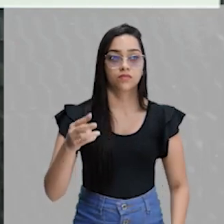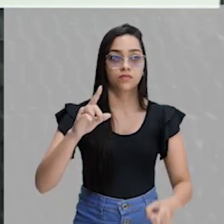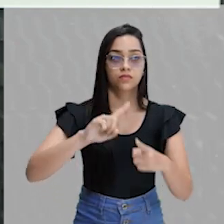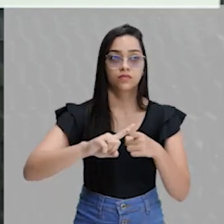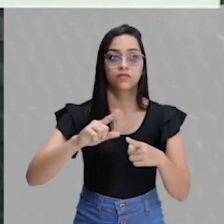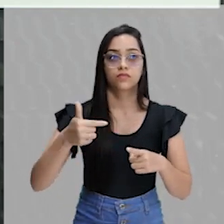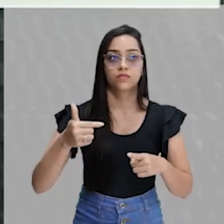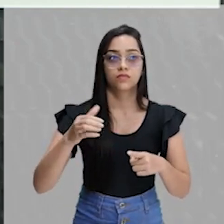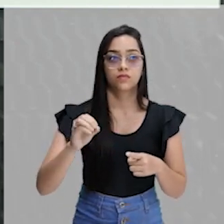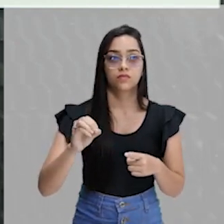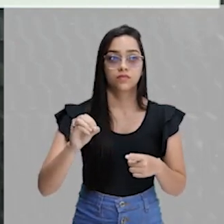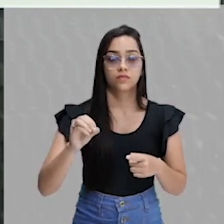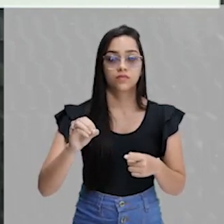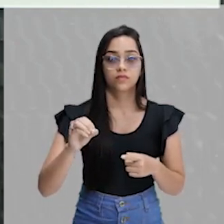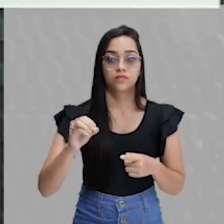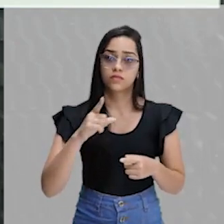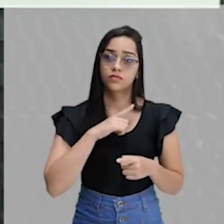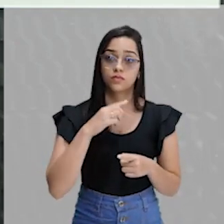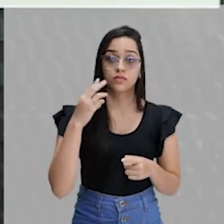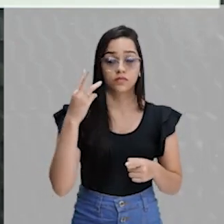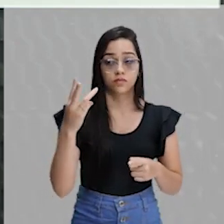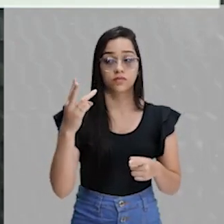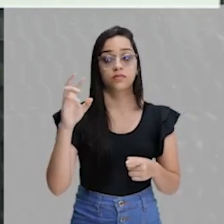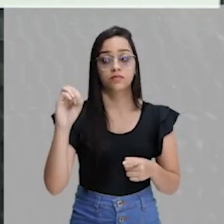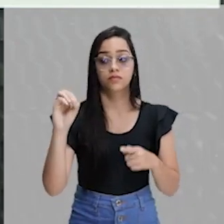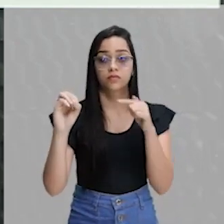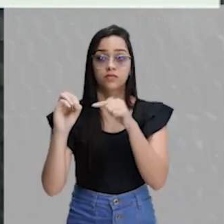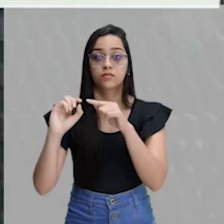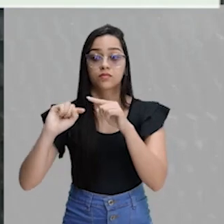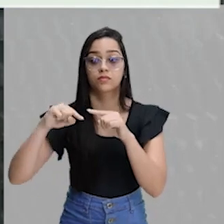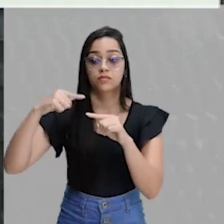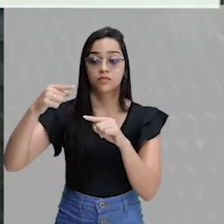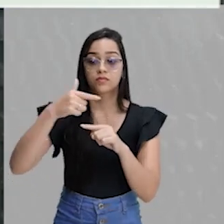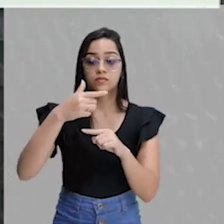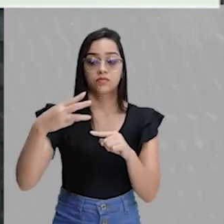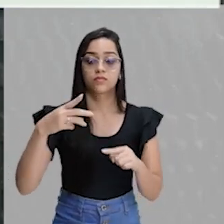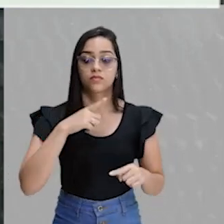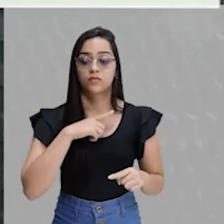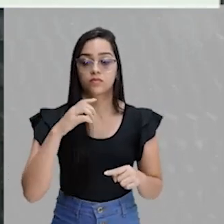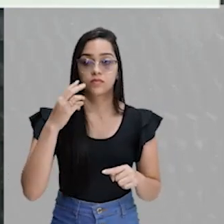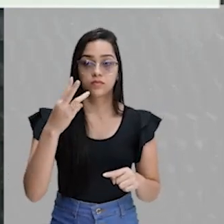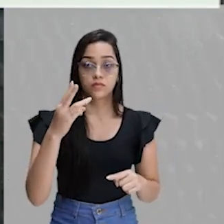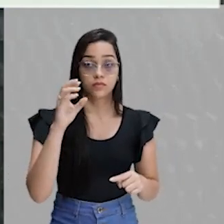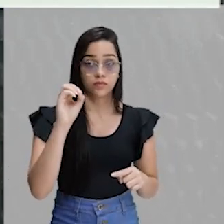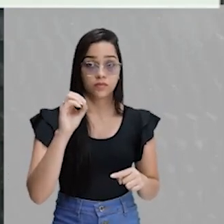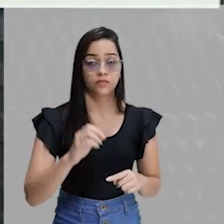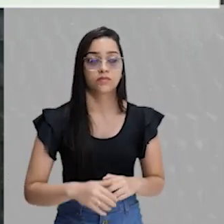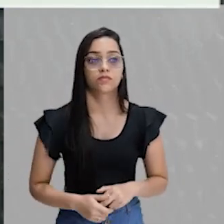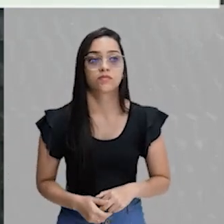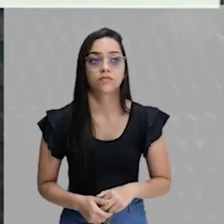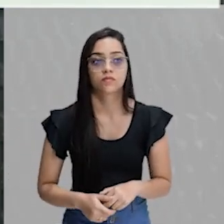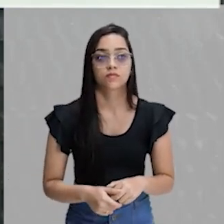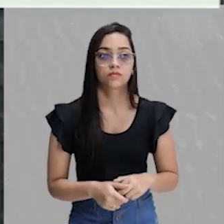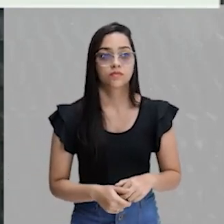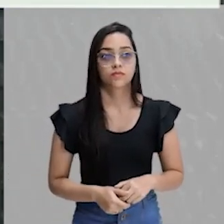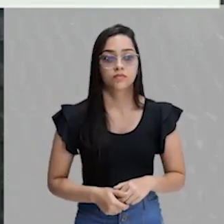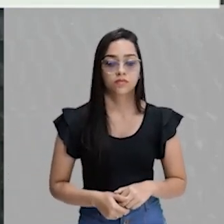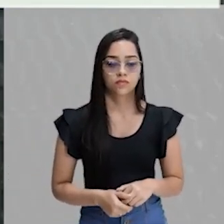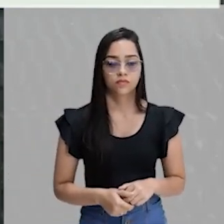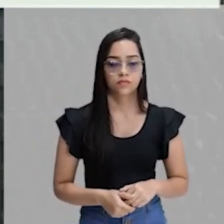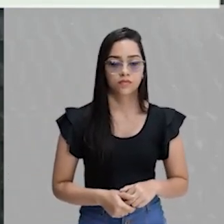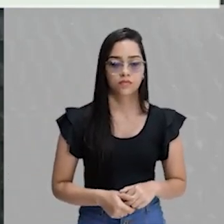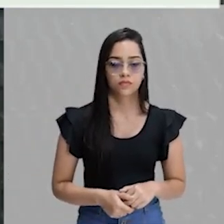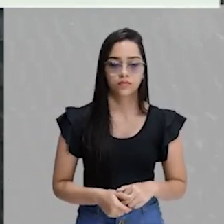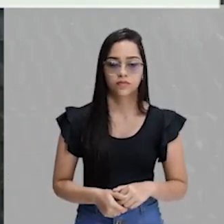vezes 10. Tem 3 zeros, né? Após o 23, então, vai ficar 23 vezes